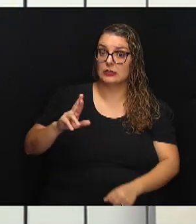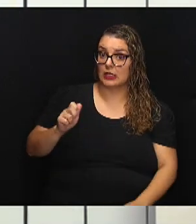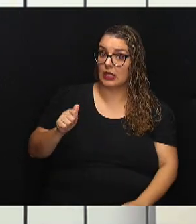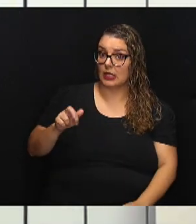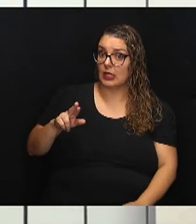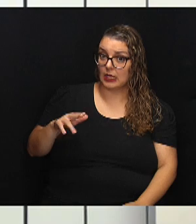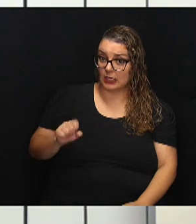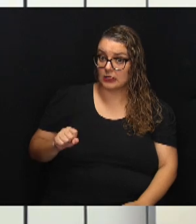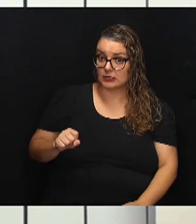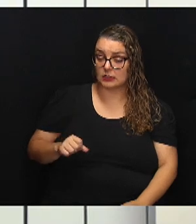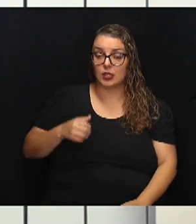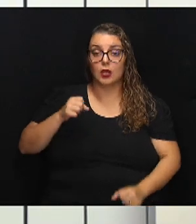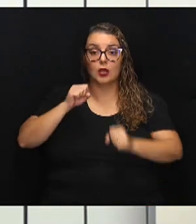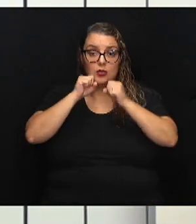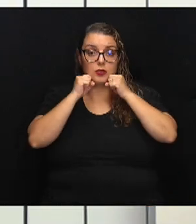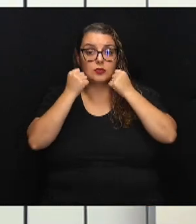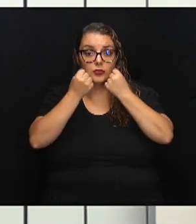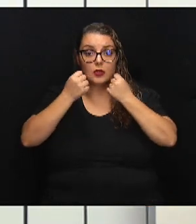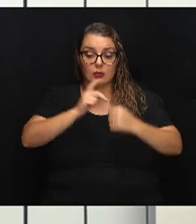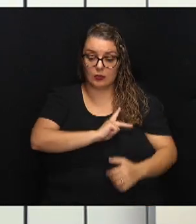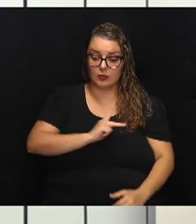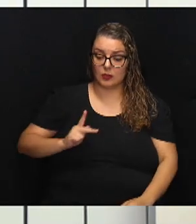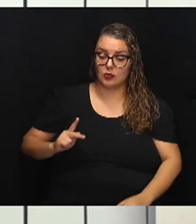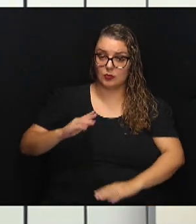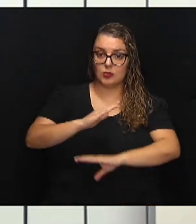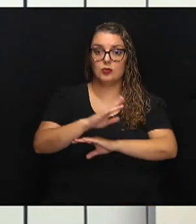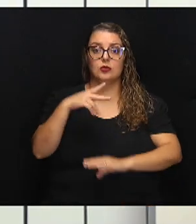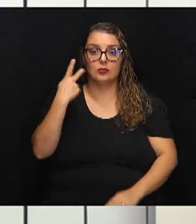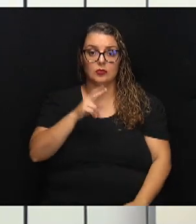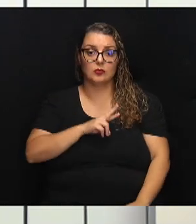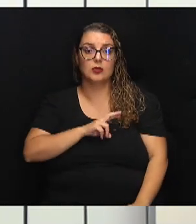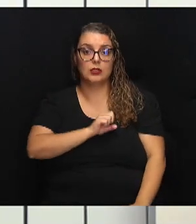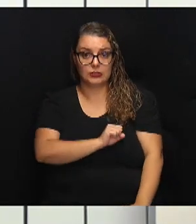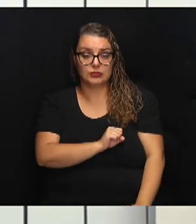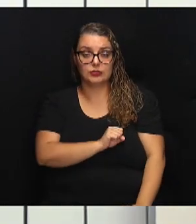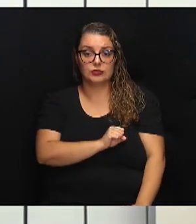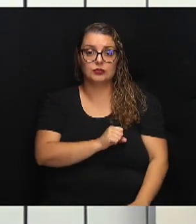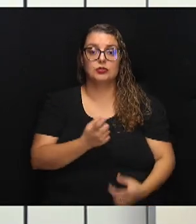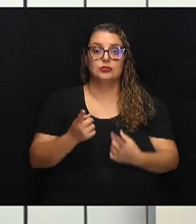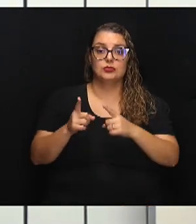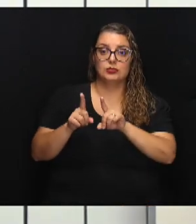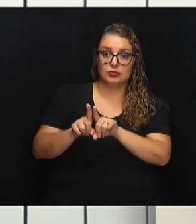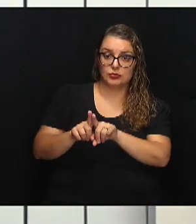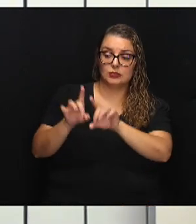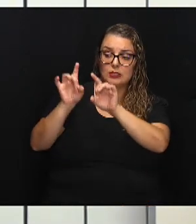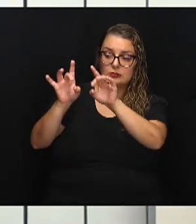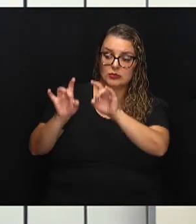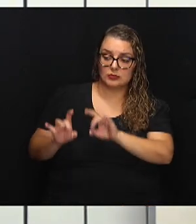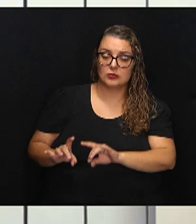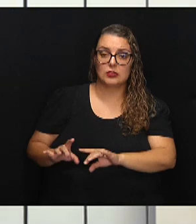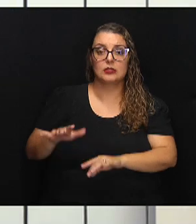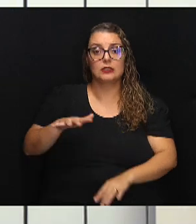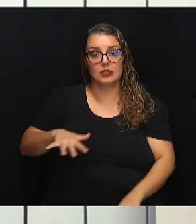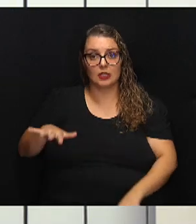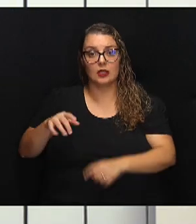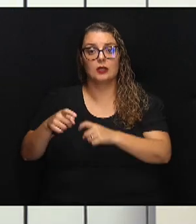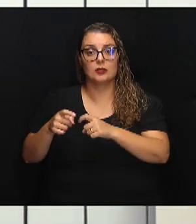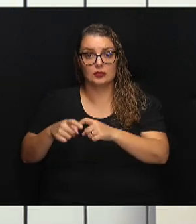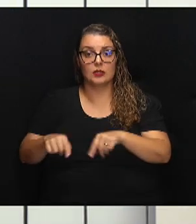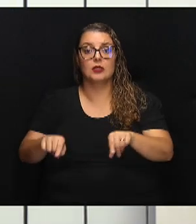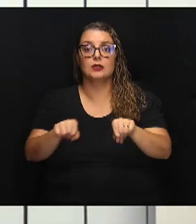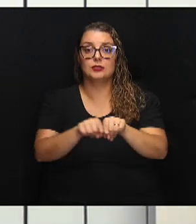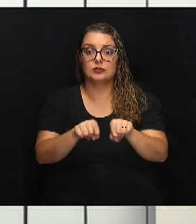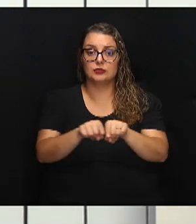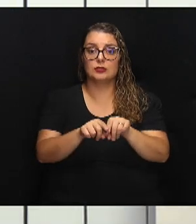O seminário reuniu o presidente da Câmara, o vereador Luiz Rossini, ao lado de especialistas da área médica e